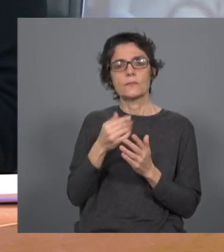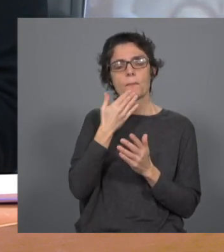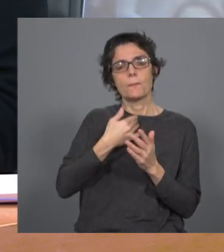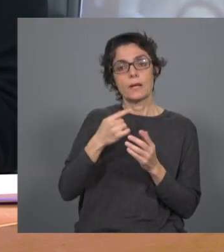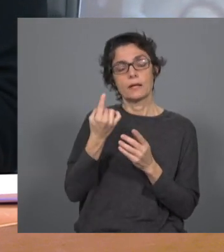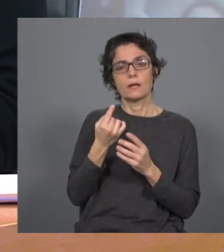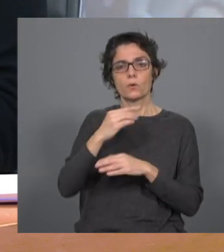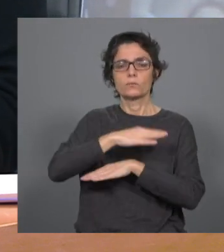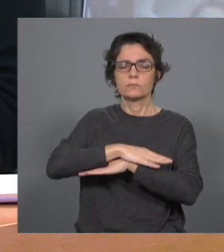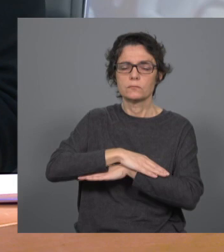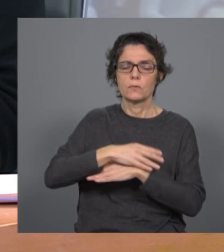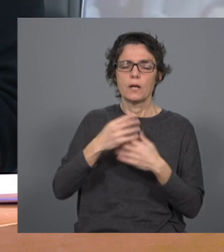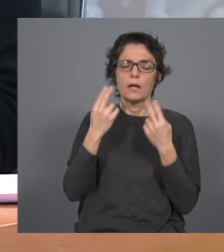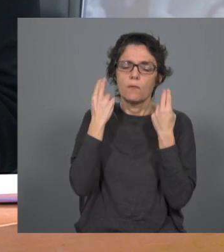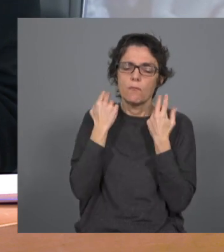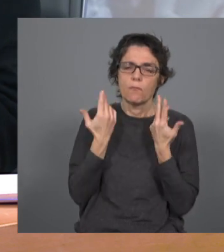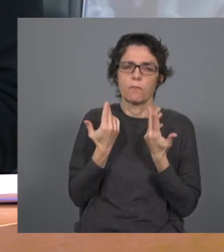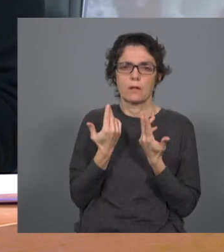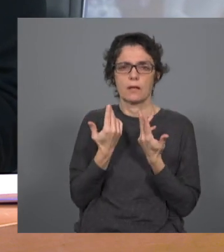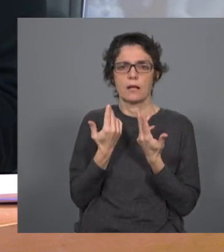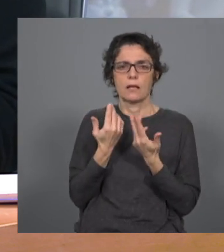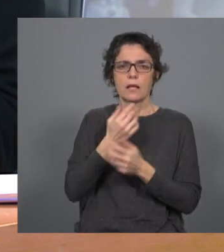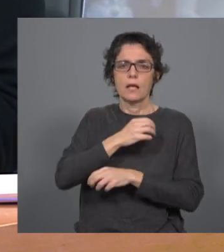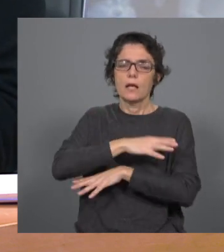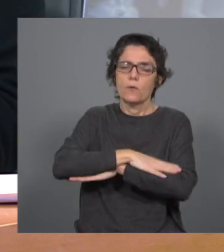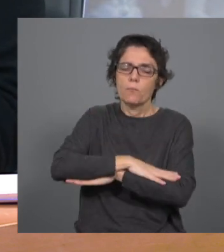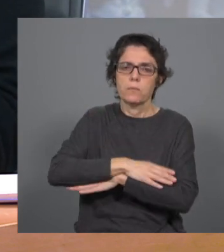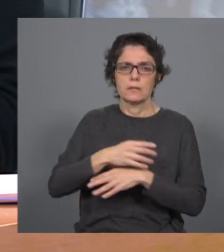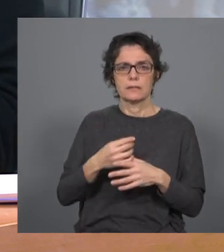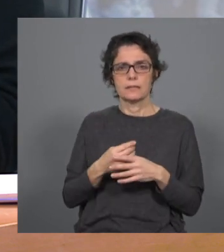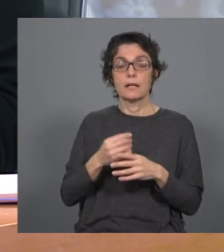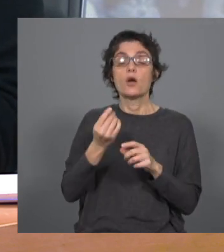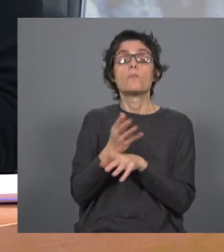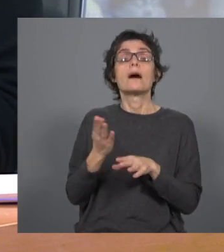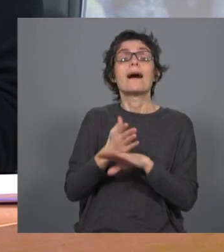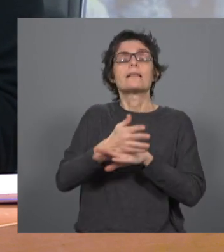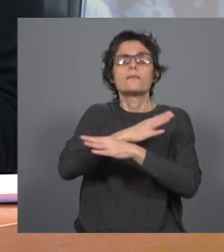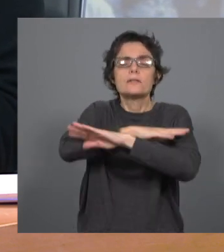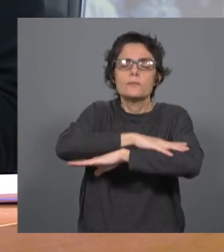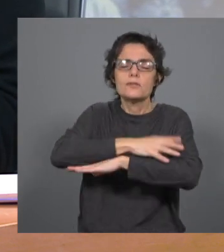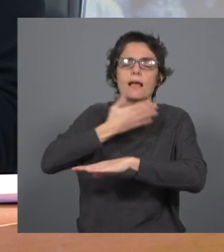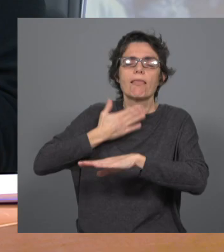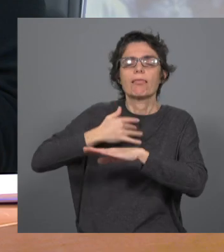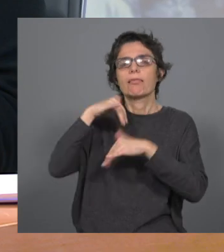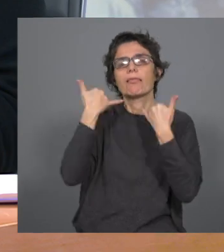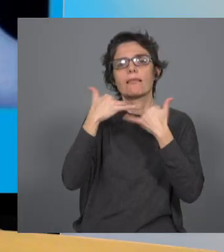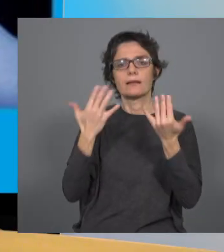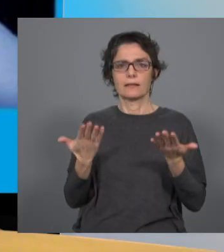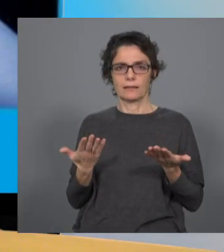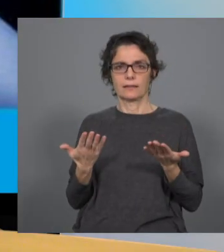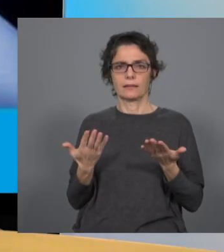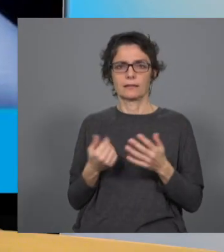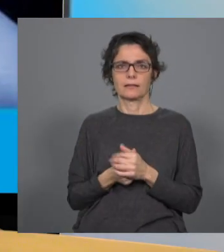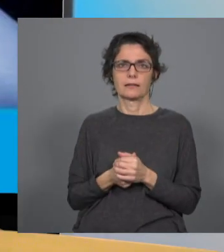ao Senhor que nos faça sentir esta alegria da sua salvação. É uma certa ginástica para esta sociedade, tanto ou